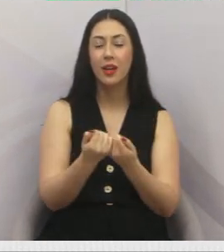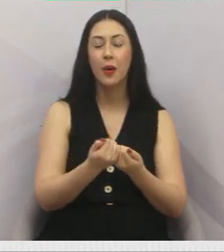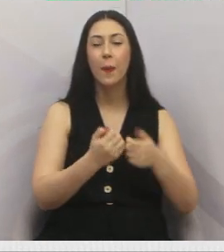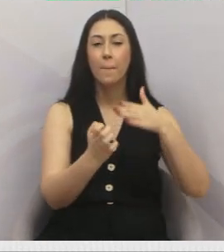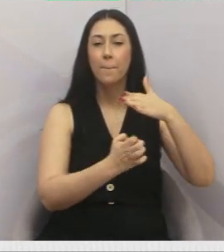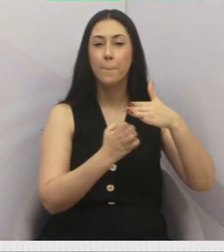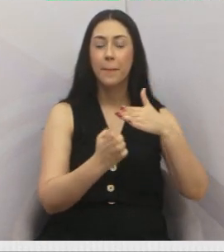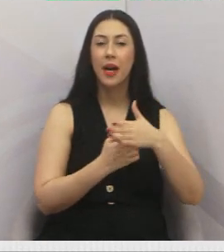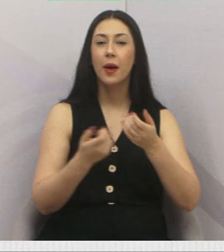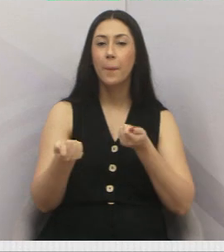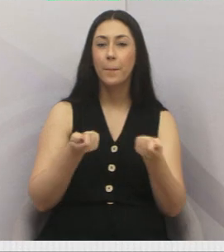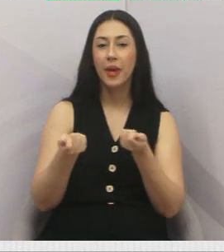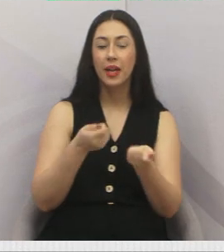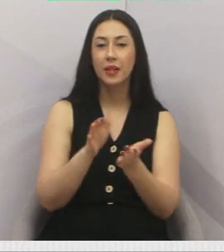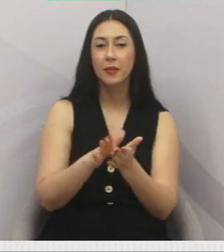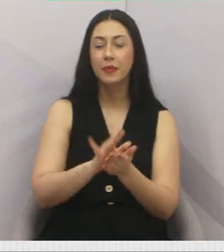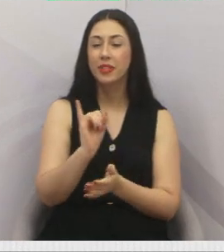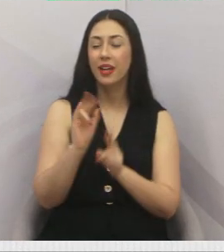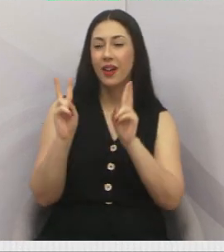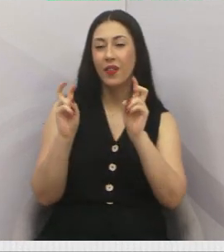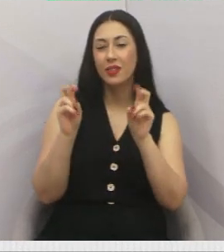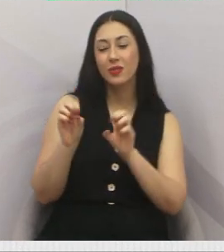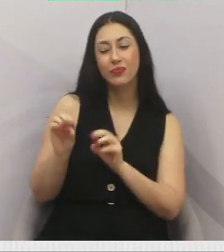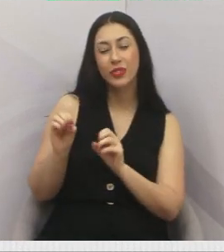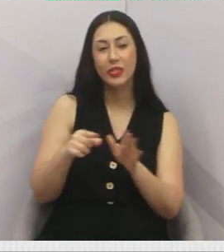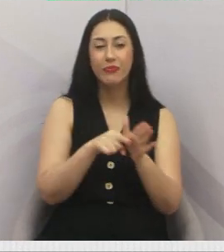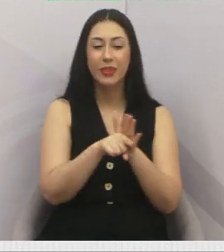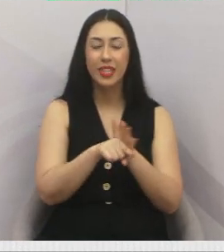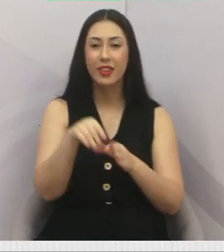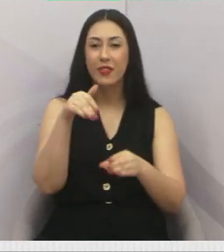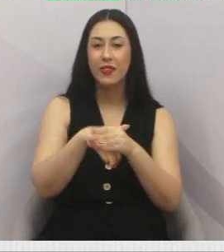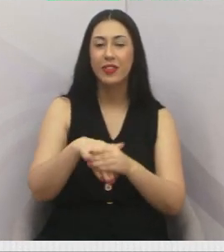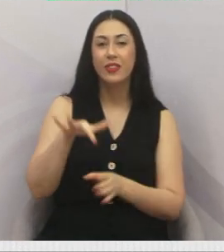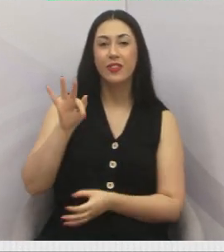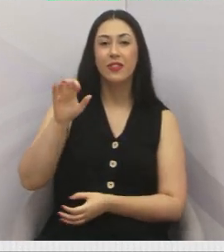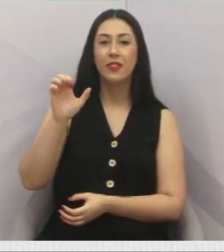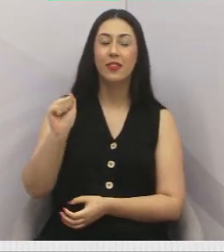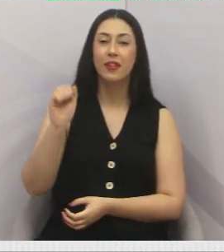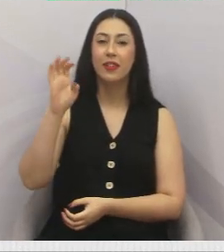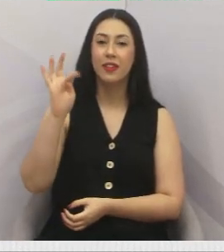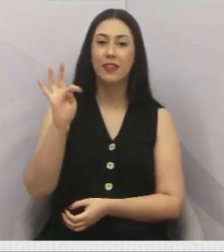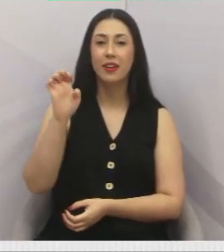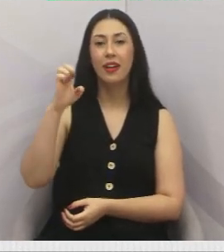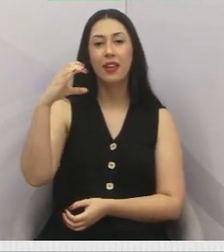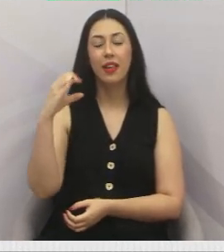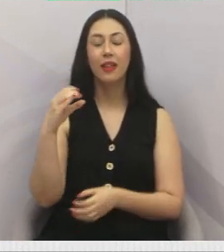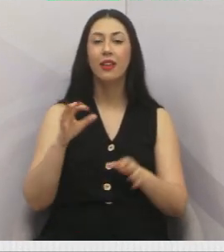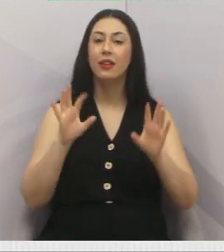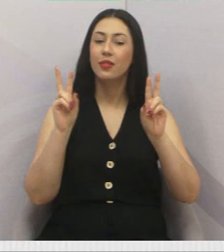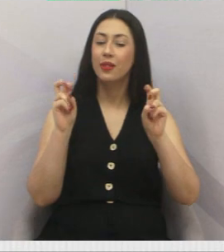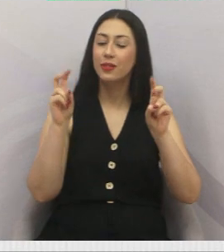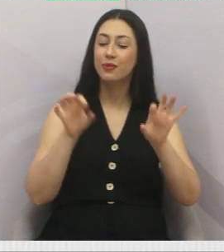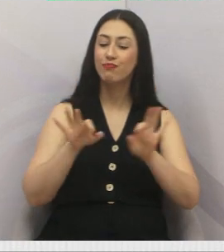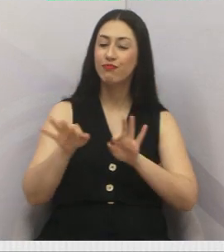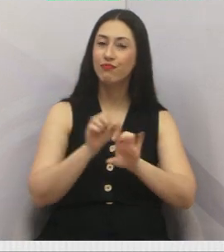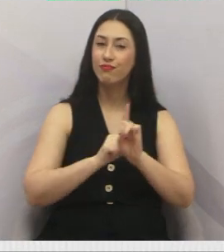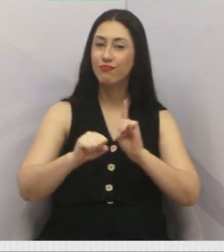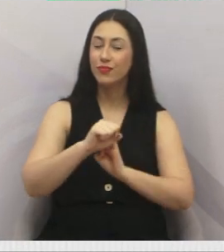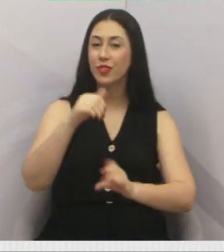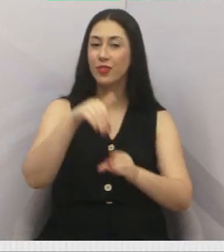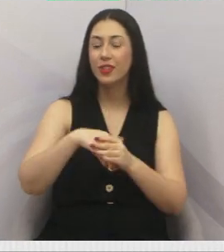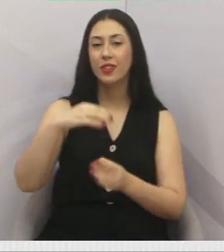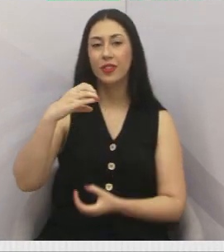Mineração. Segmento entidades acadêmicas. Um voto FATEC. E segmento organização da sociedade civil. Um voto para